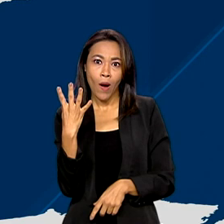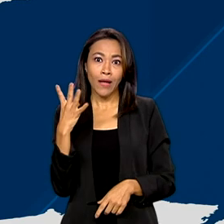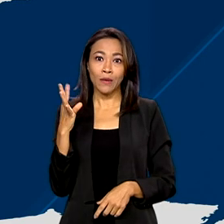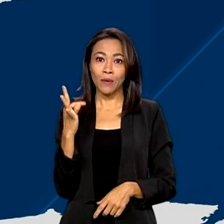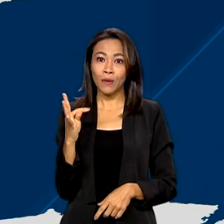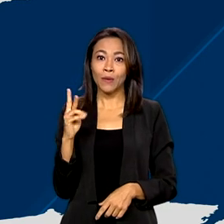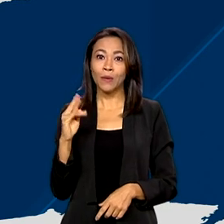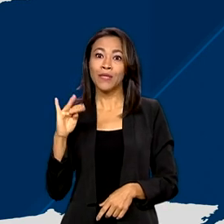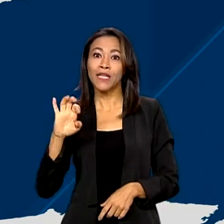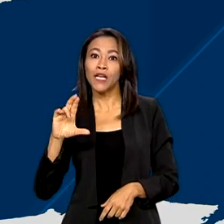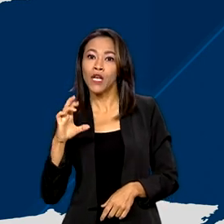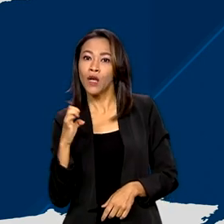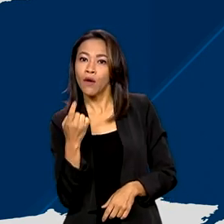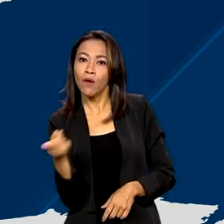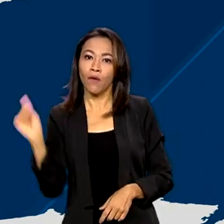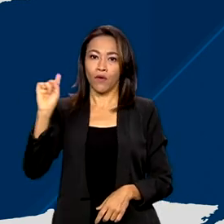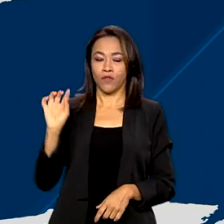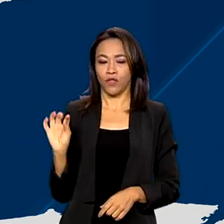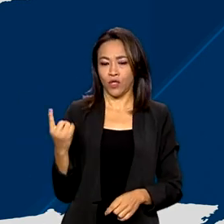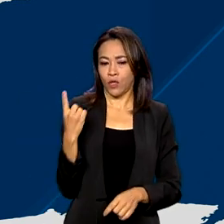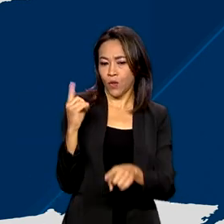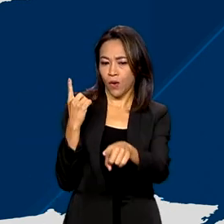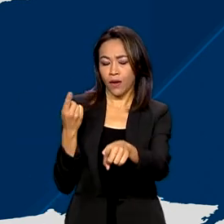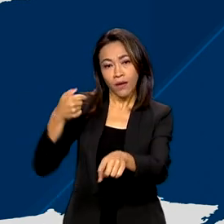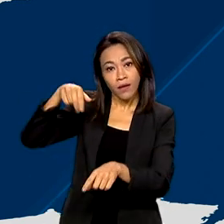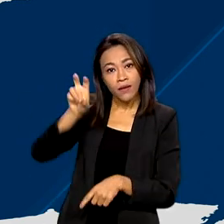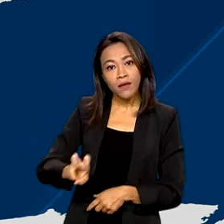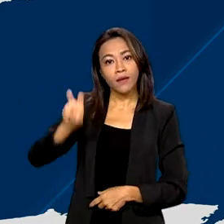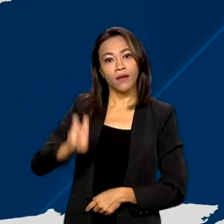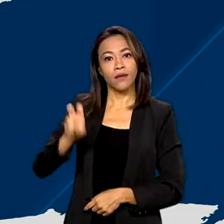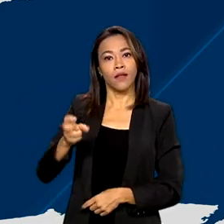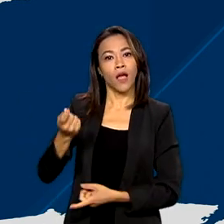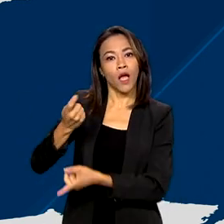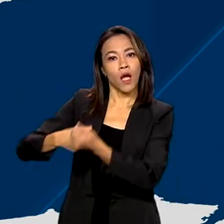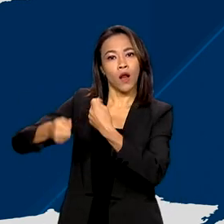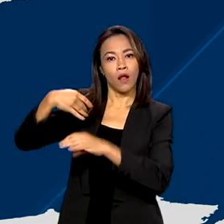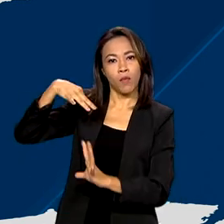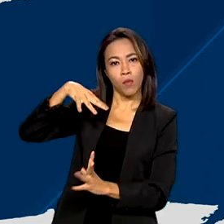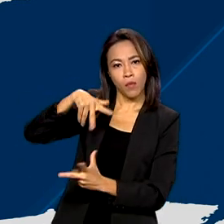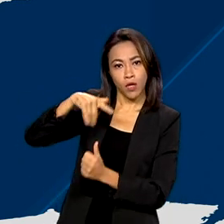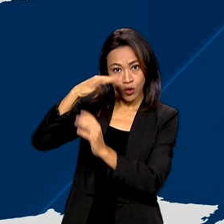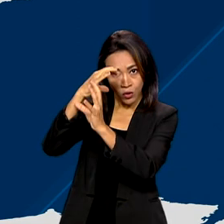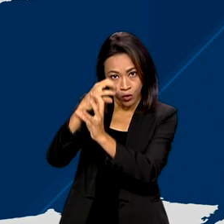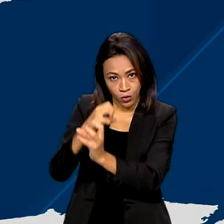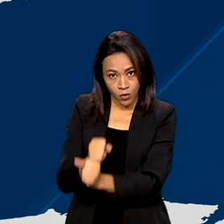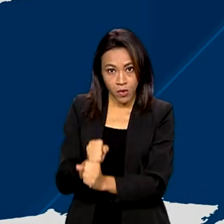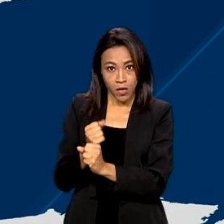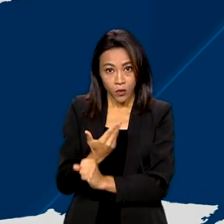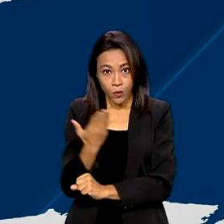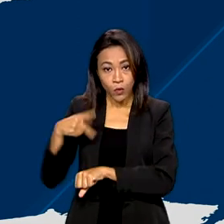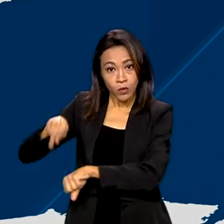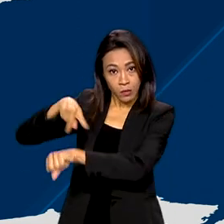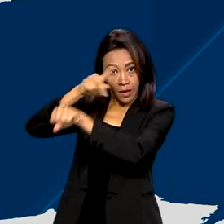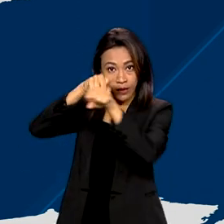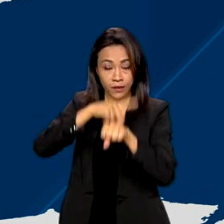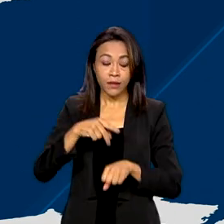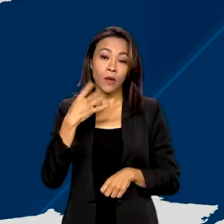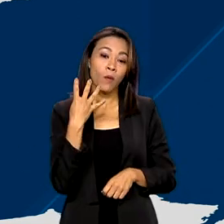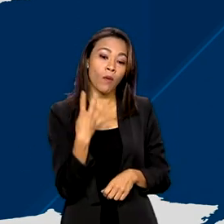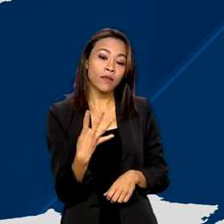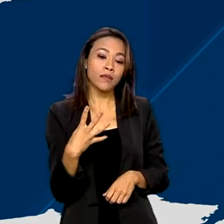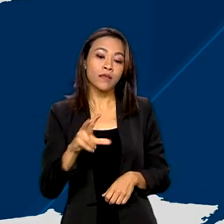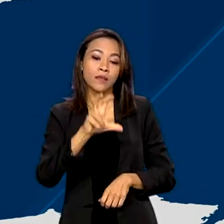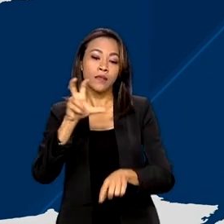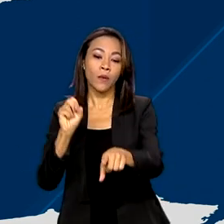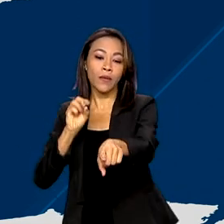dólares, situando o grupo como quinta economia global. Somados, os países têm 450